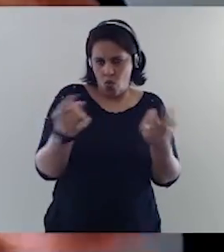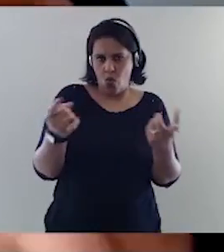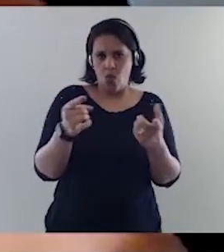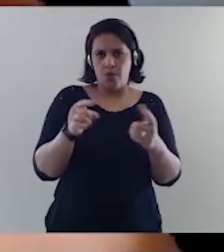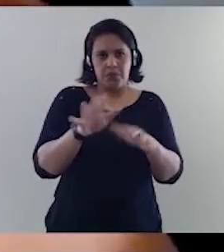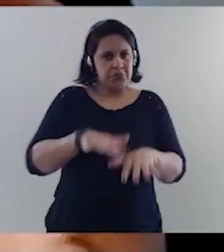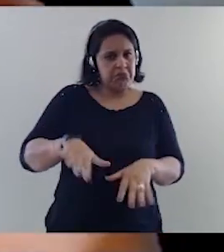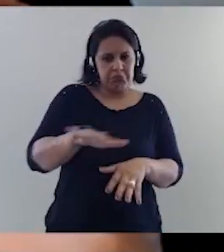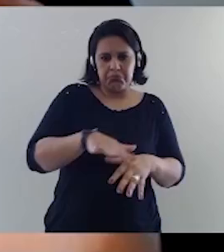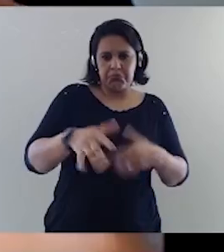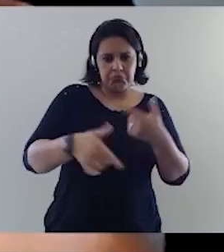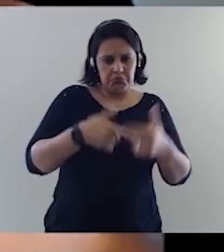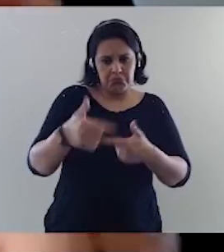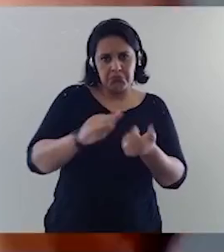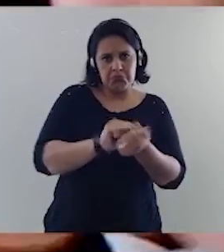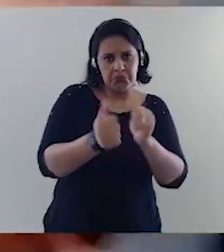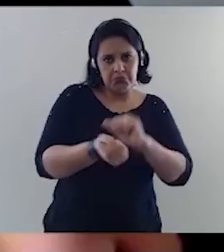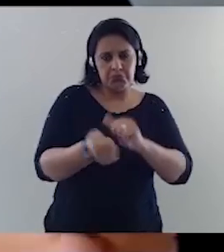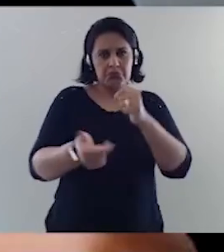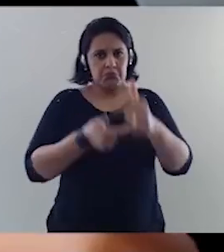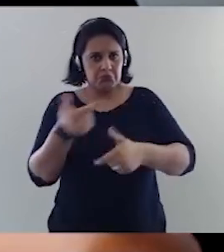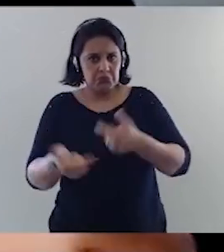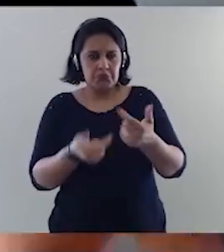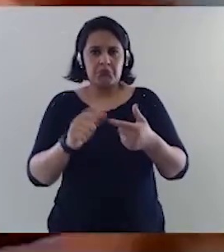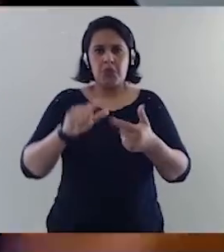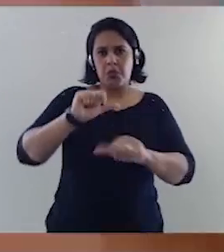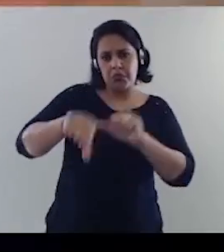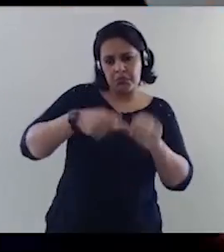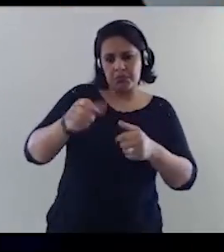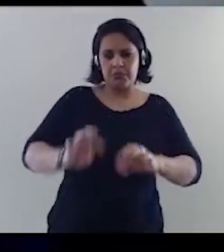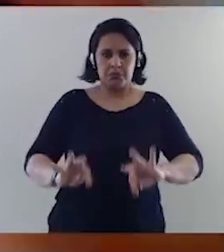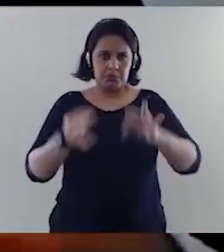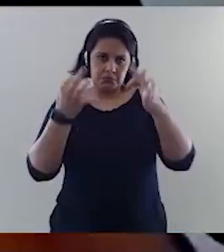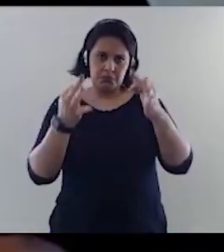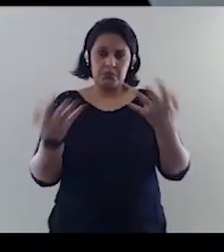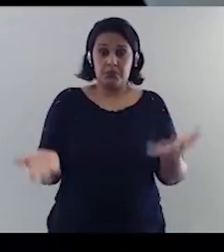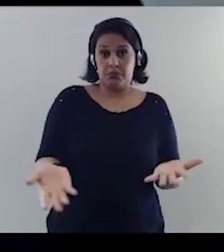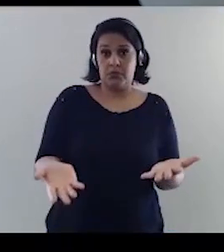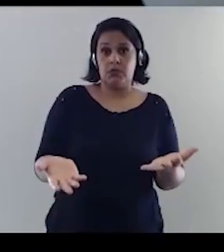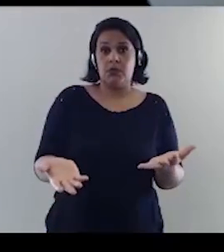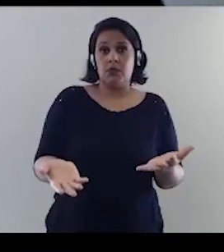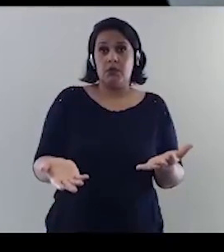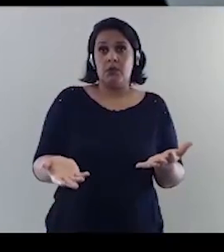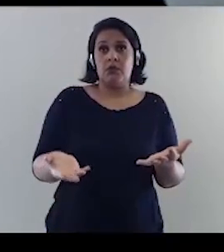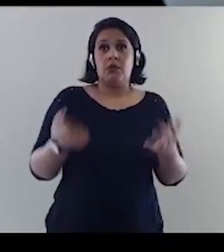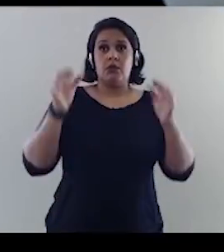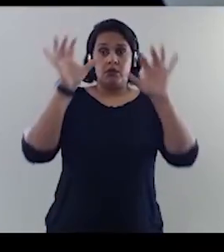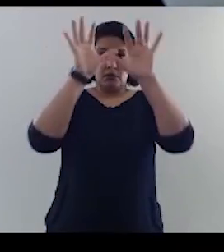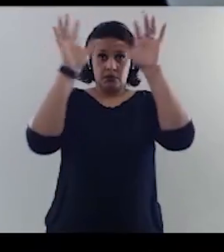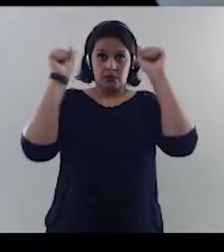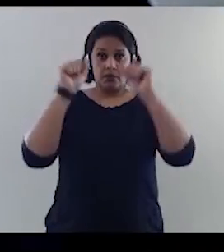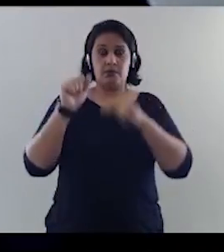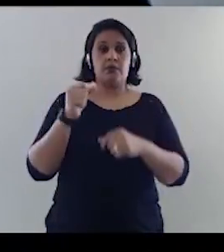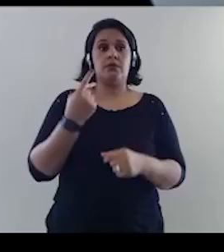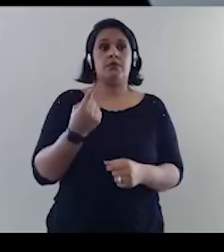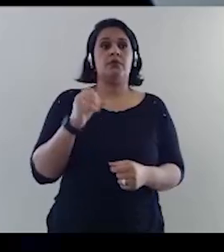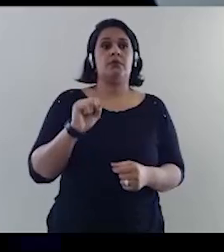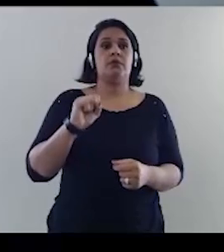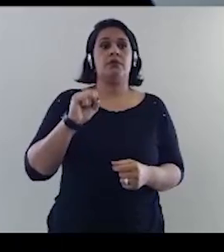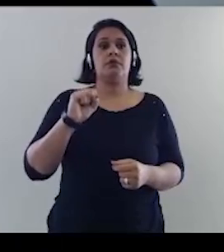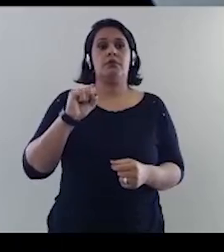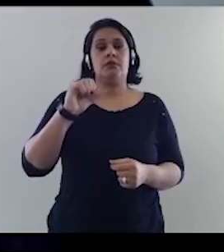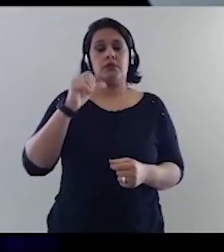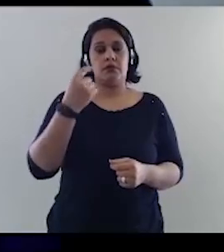mercado, inadaptação do trabalhador ao posto de trabalho, mudanças tecnológicas que justificariam o despedimento. O Tribunal, no acórdão 107/88,